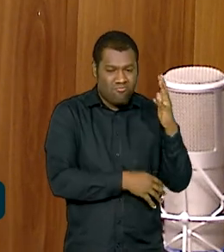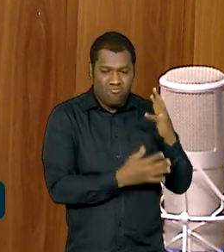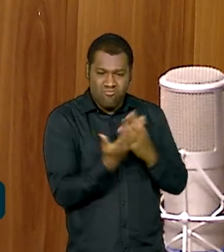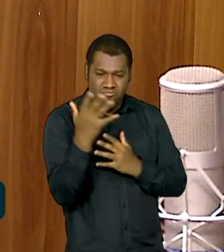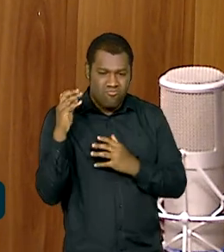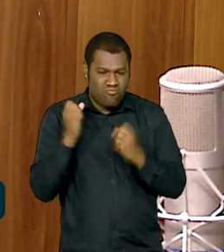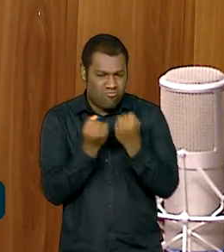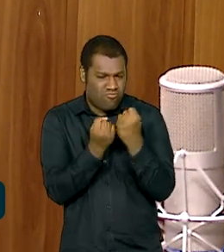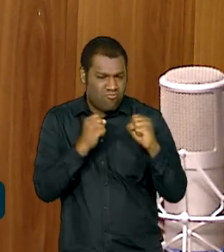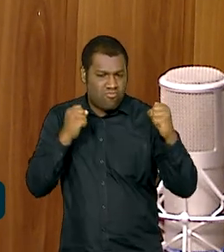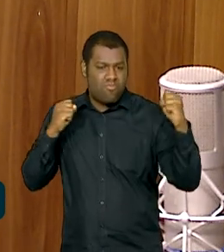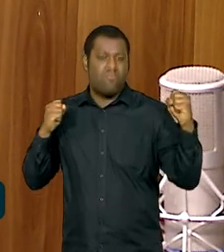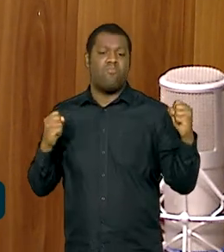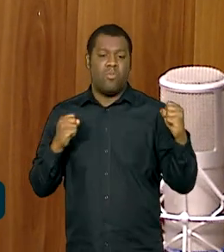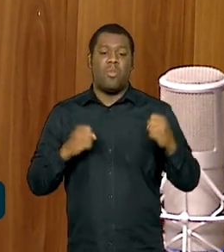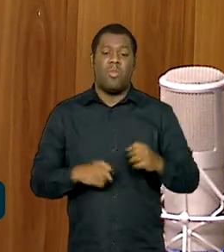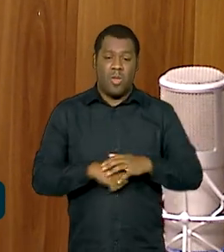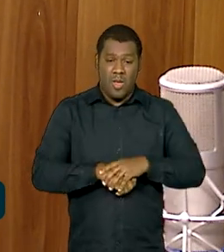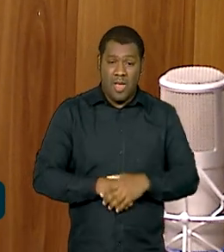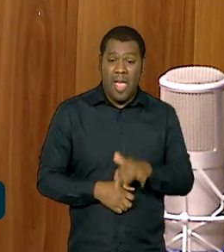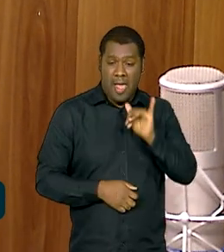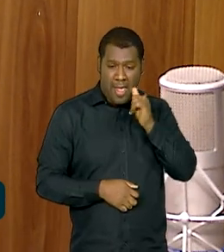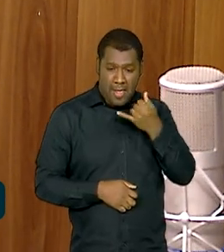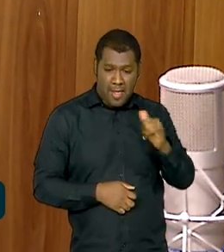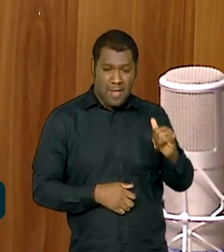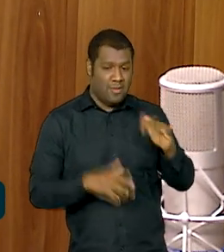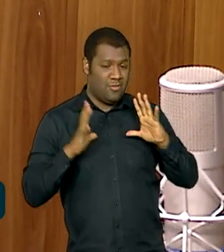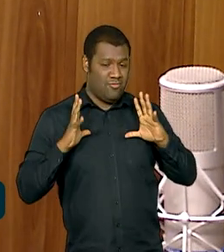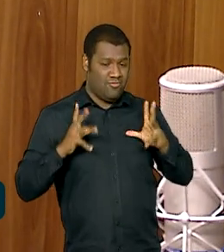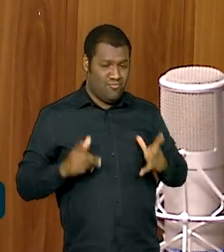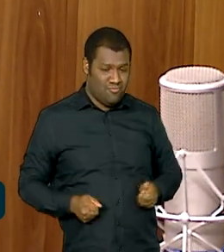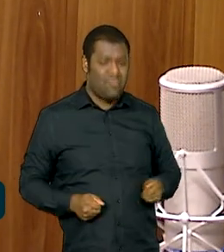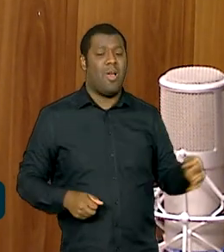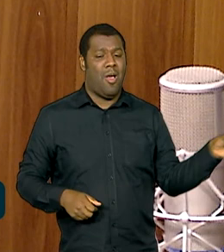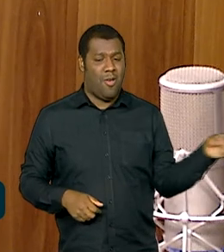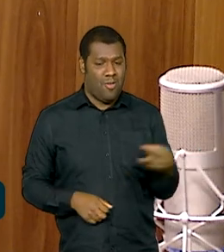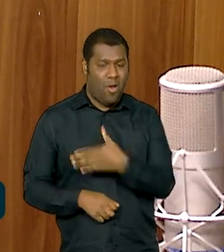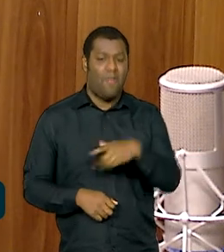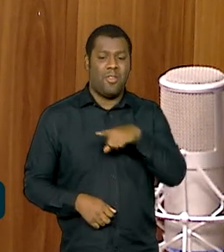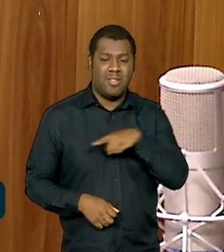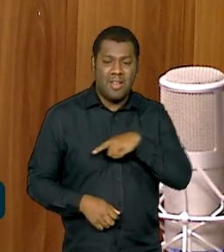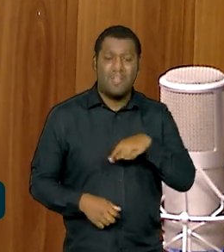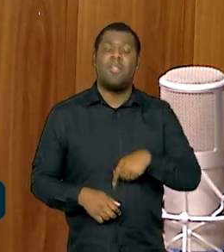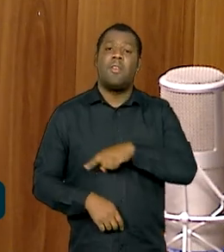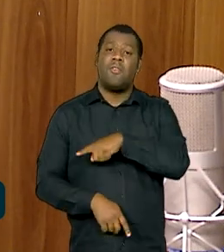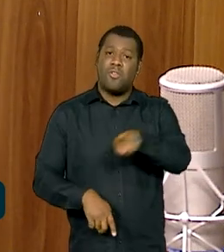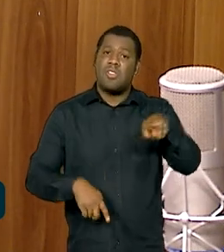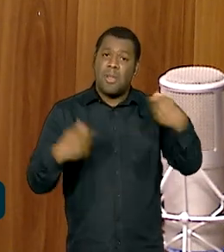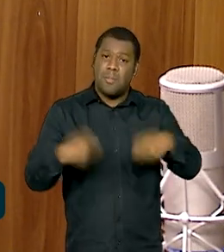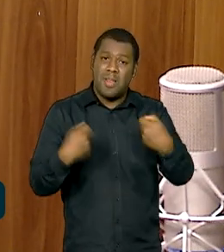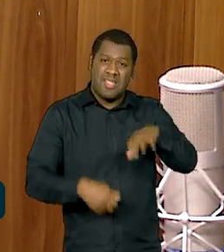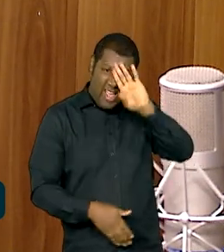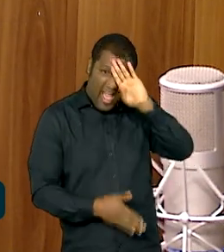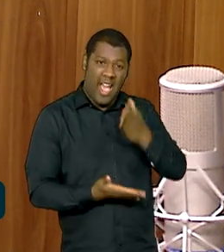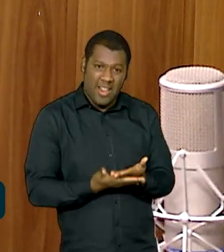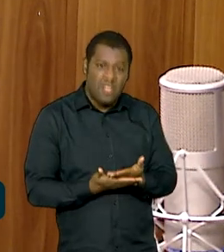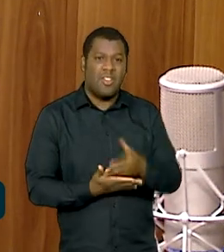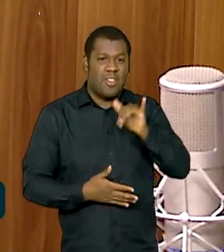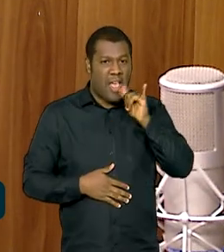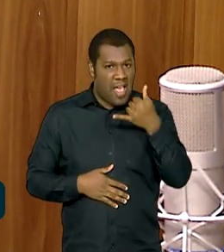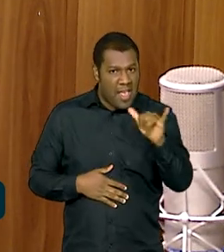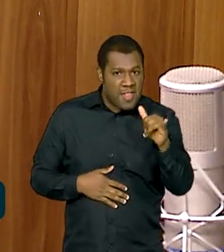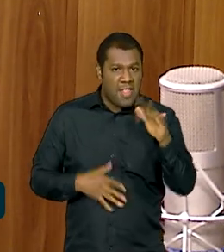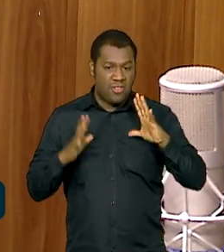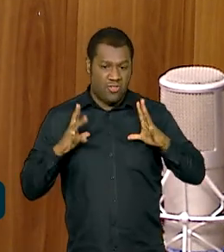tem uma matriz energética tão limpa e renovável Sem dúvida nenhuma tem que apostar que essa Matriz vai ser valorada